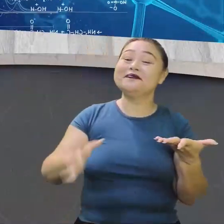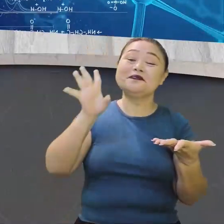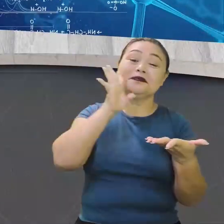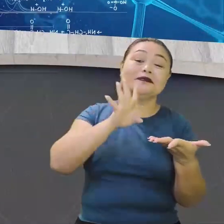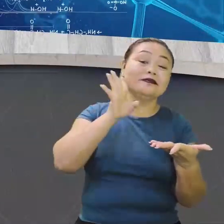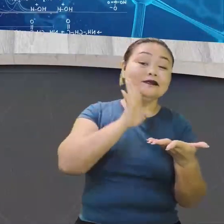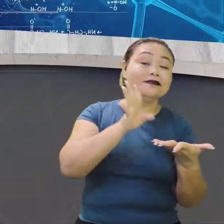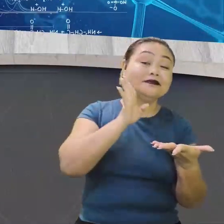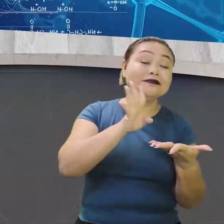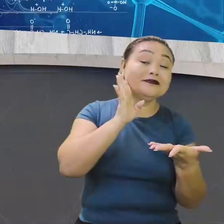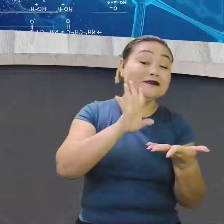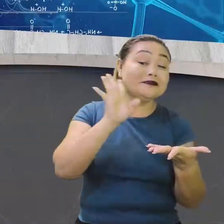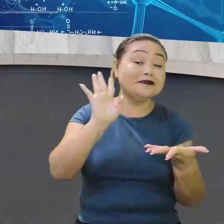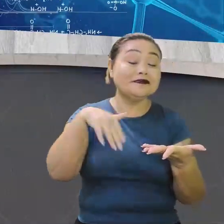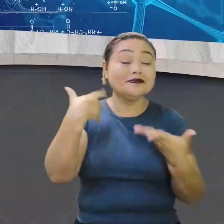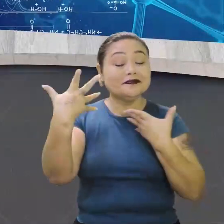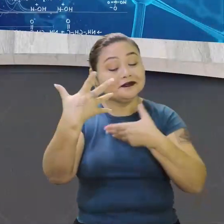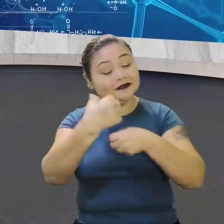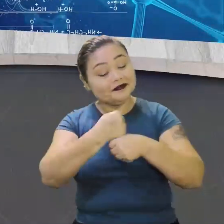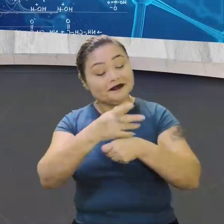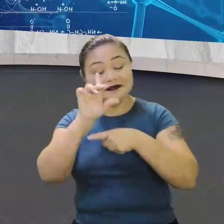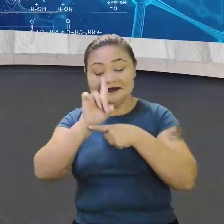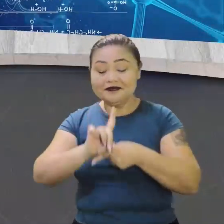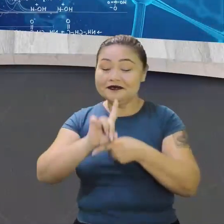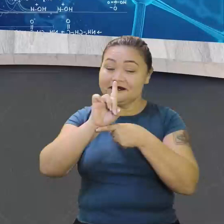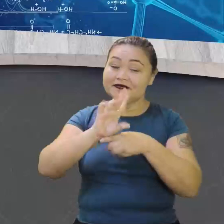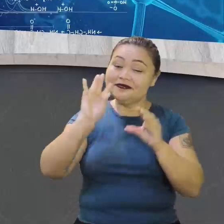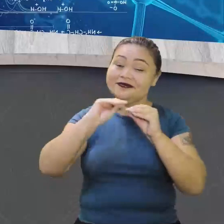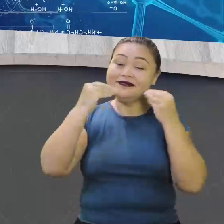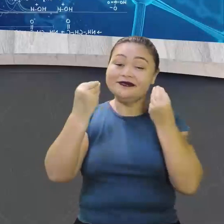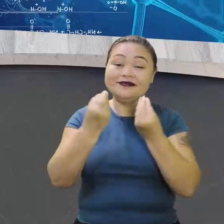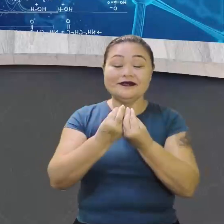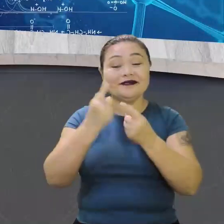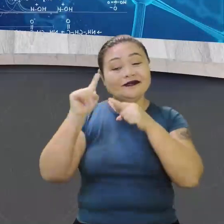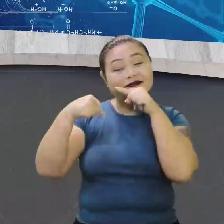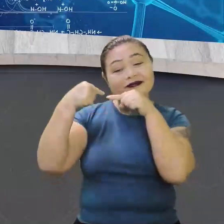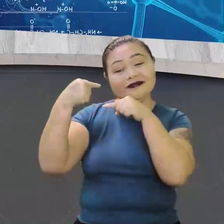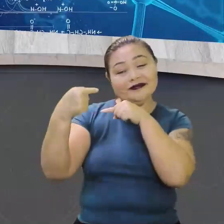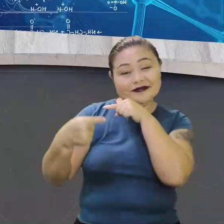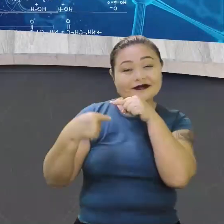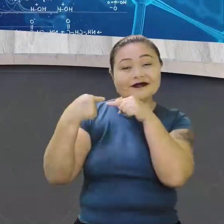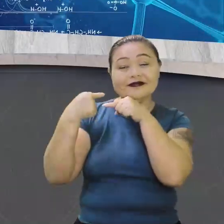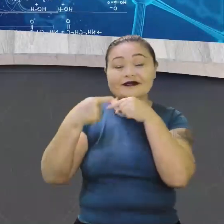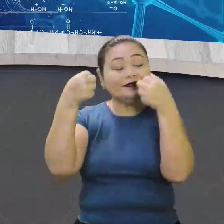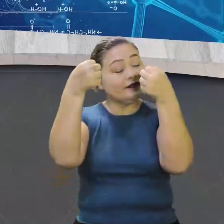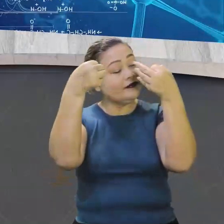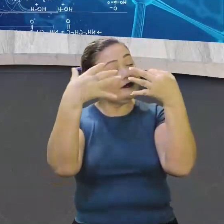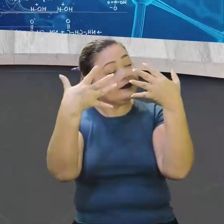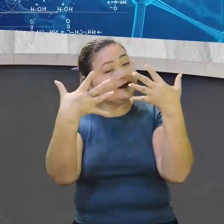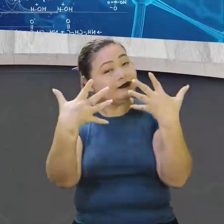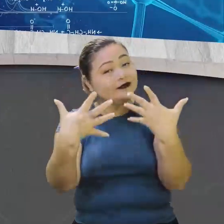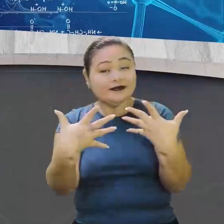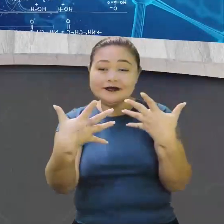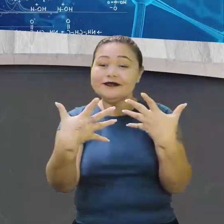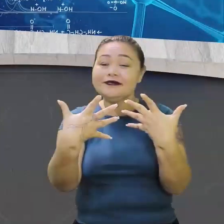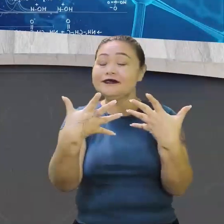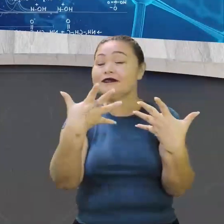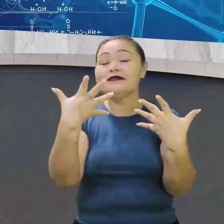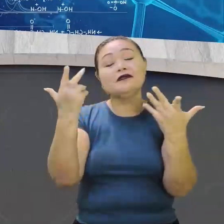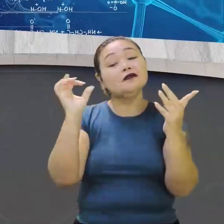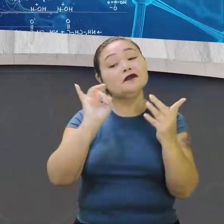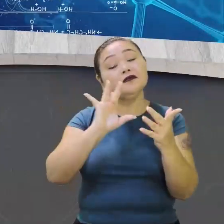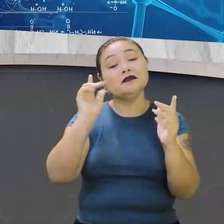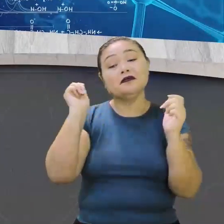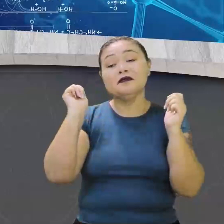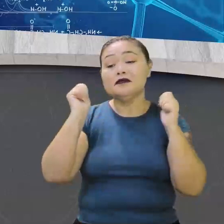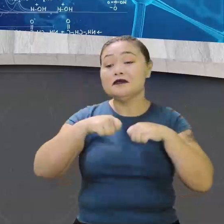hein? Calcular a densidade das substâncias depois de tanta explicação só podia